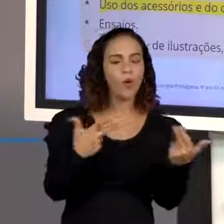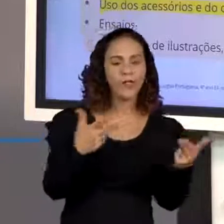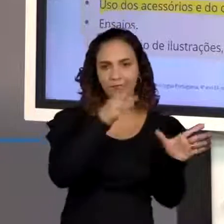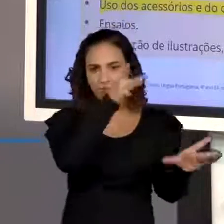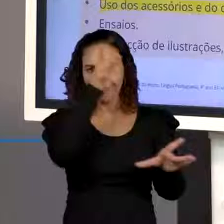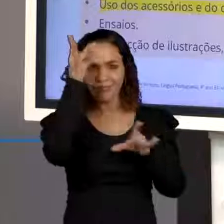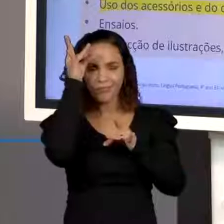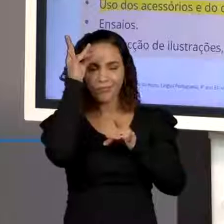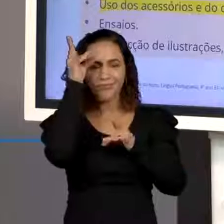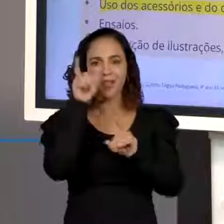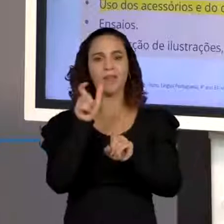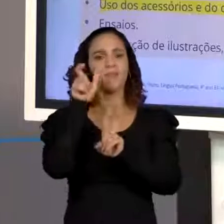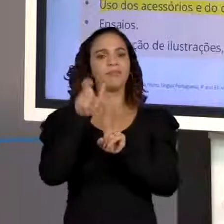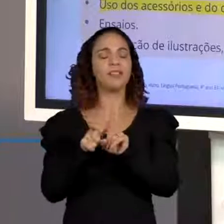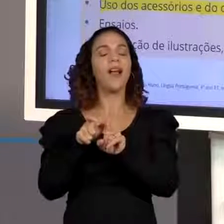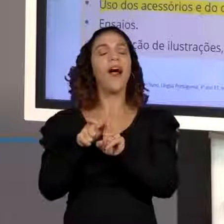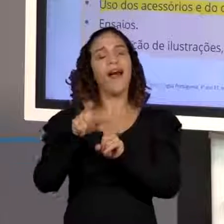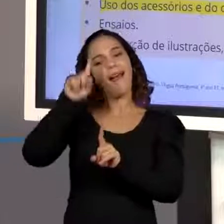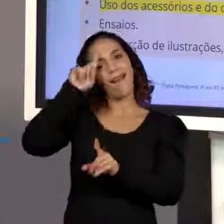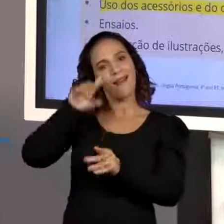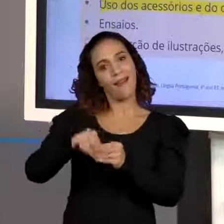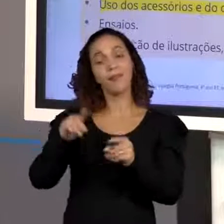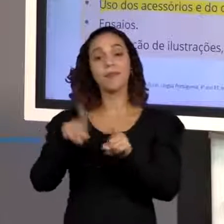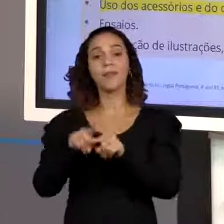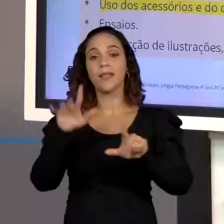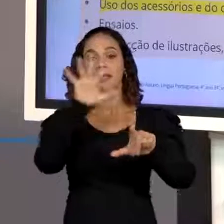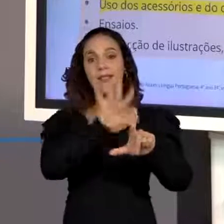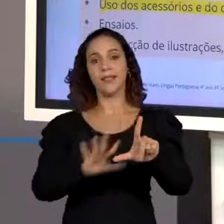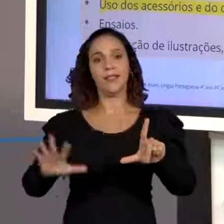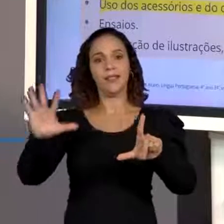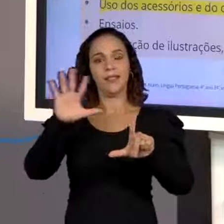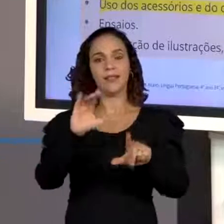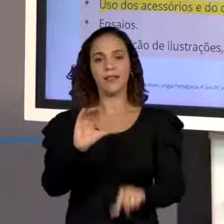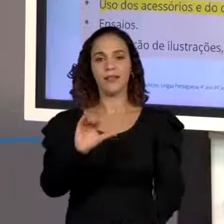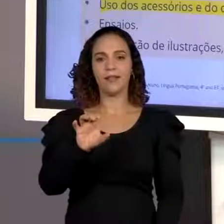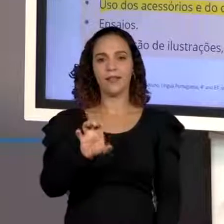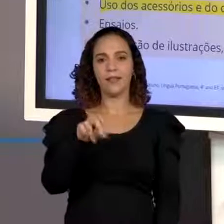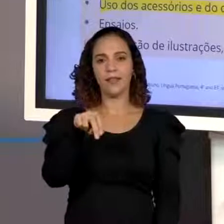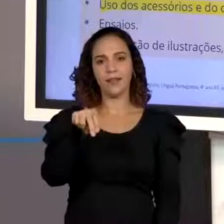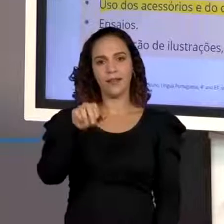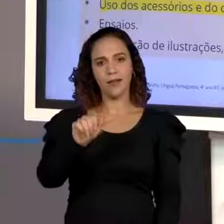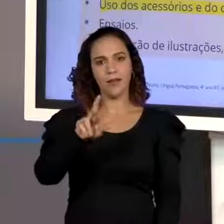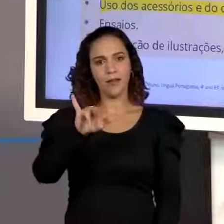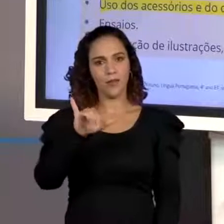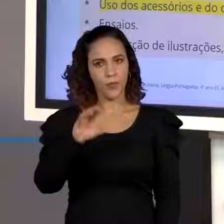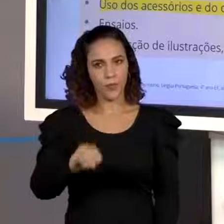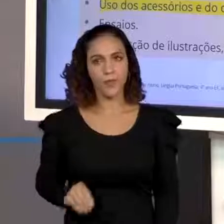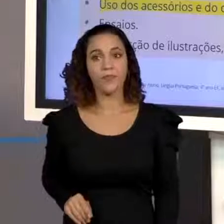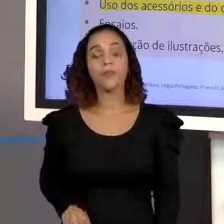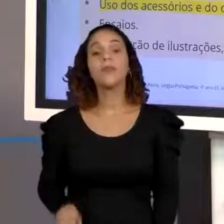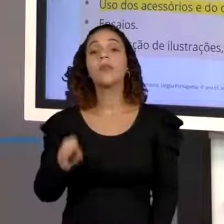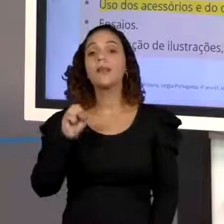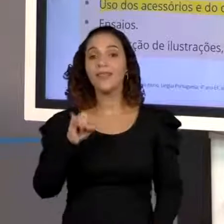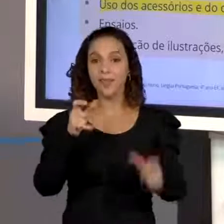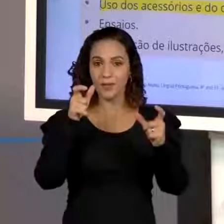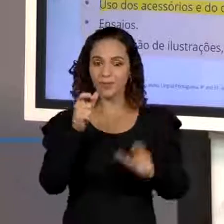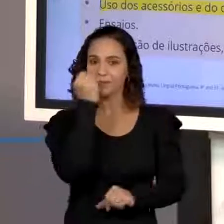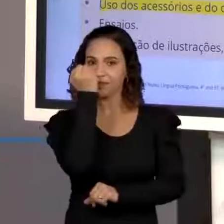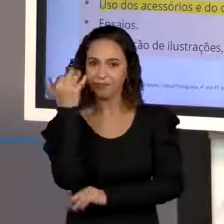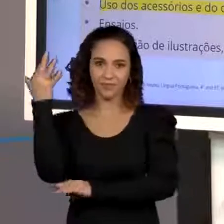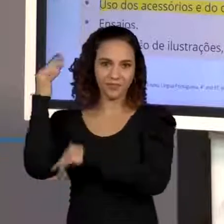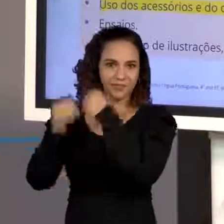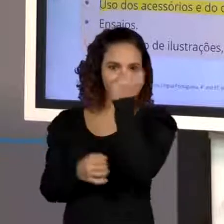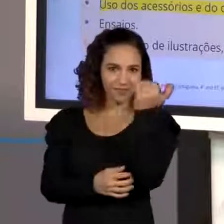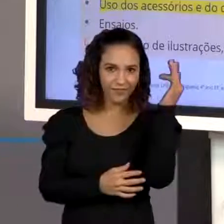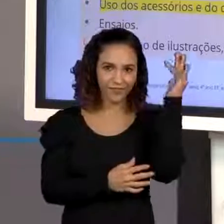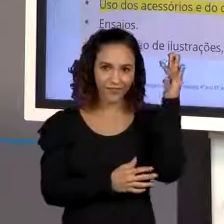meu personagem. E construir um cenário. Se a história passa-se numa floresta, eu posso